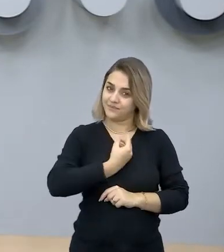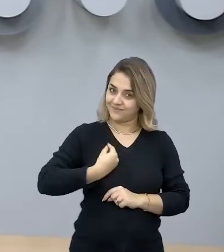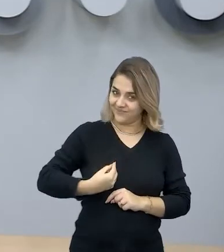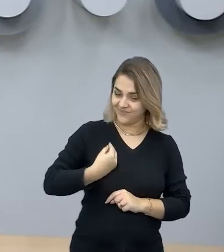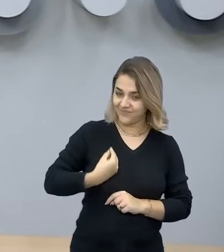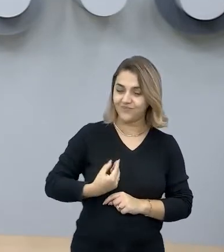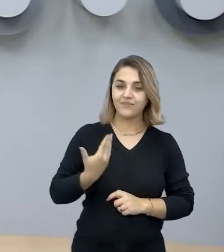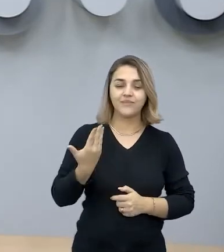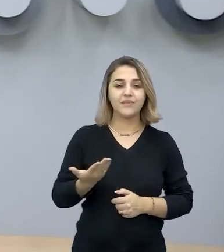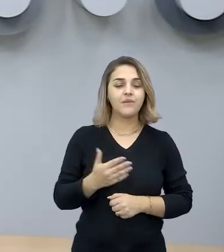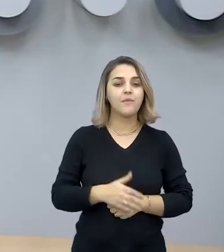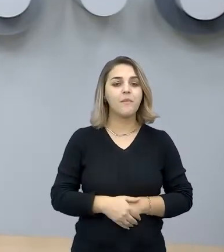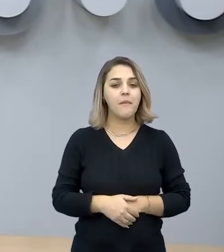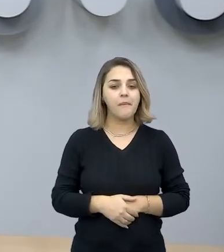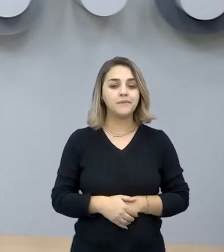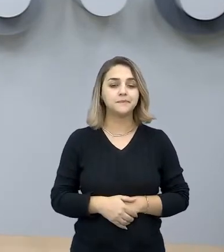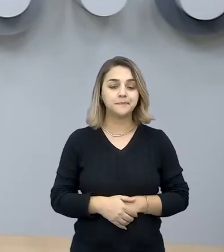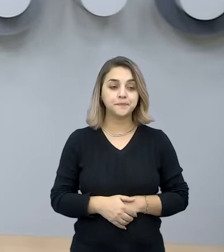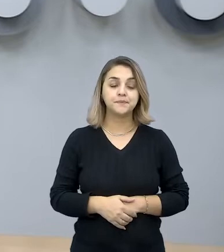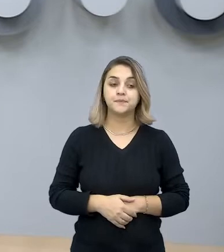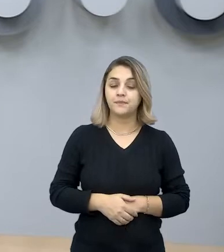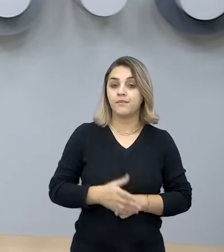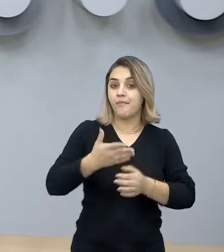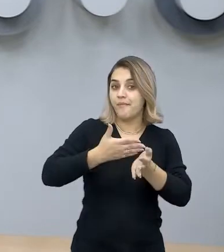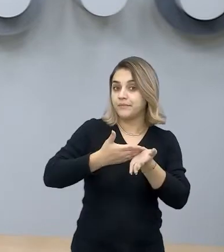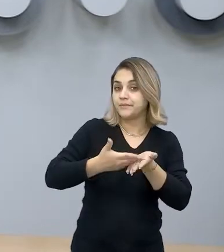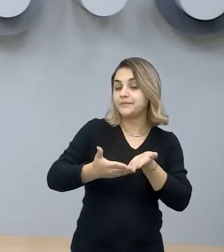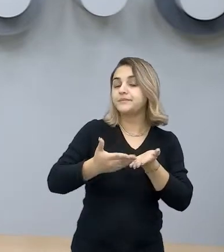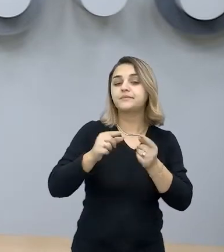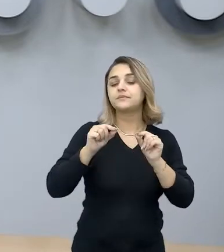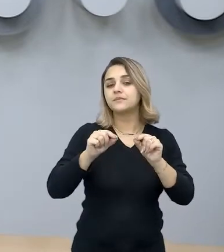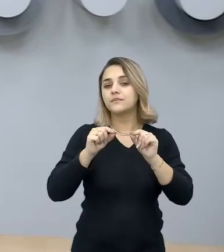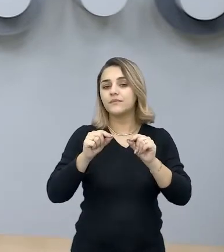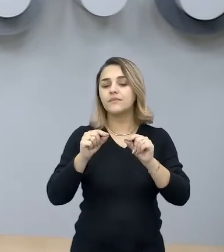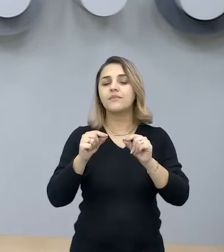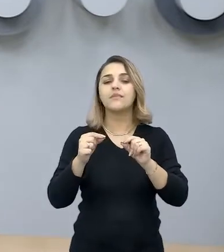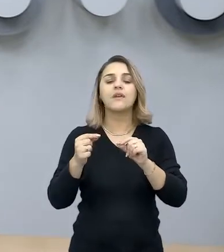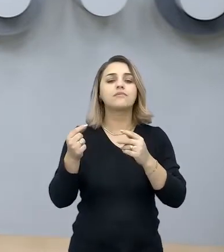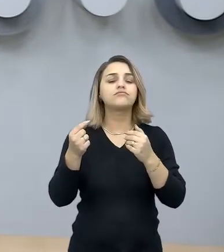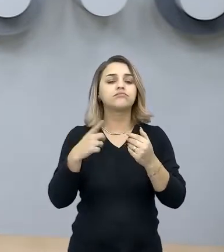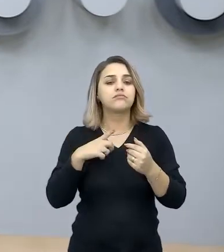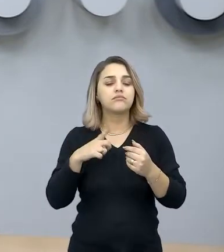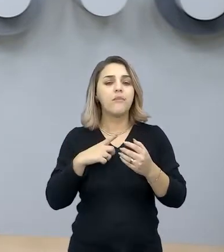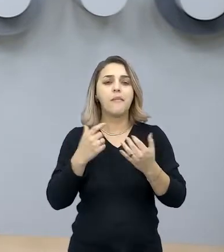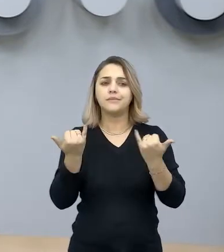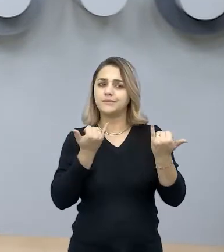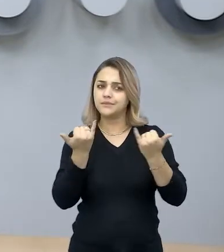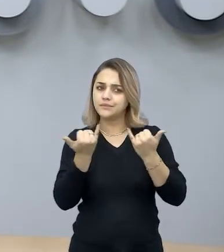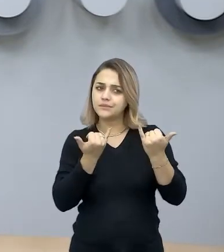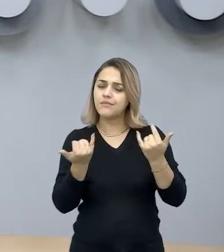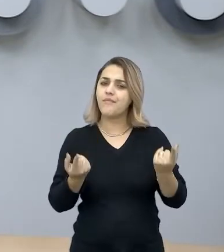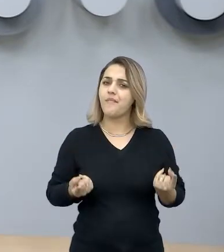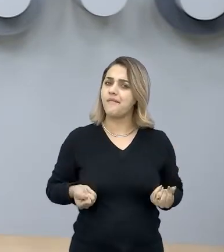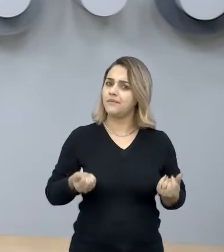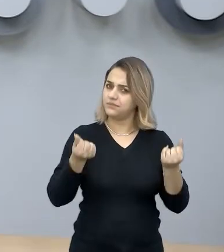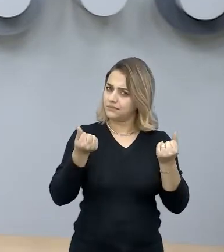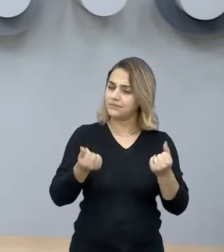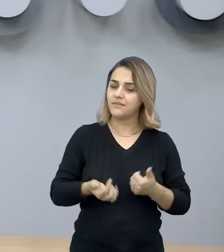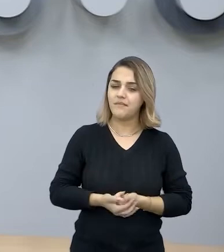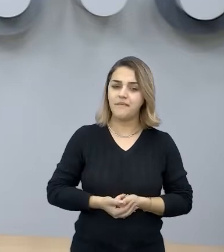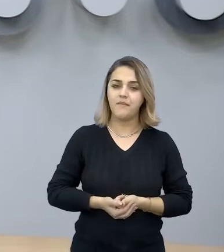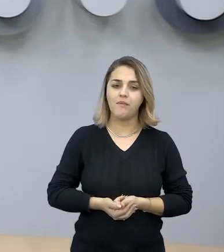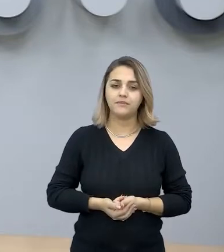né? Então, a gente começa falando sobre a informatização da economia, né?